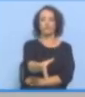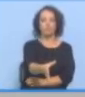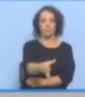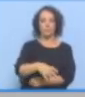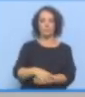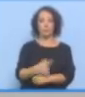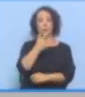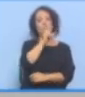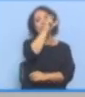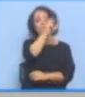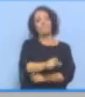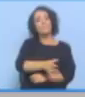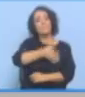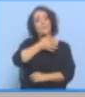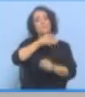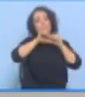um profeta